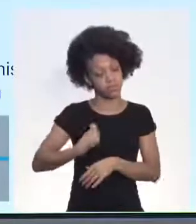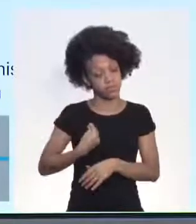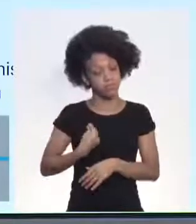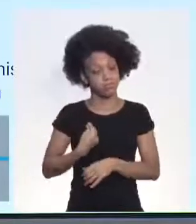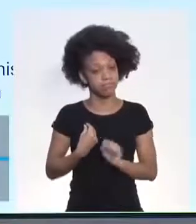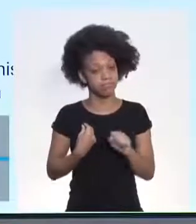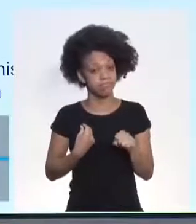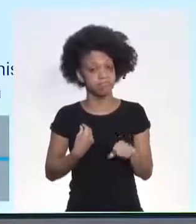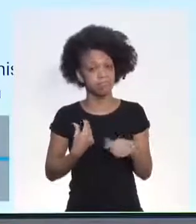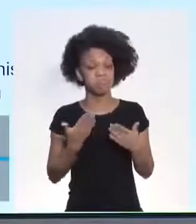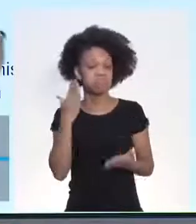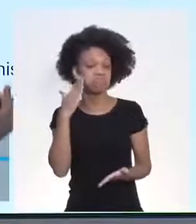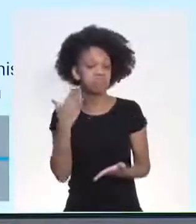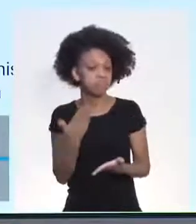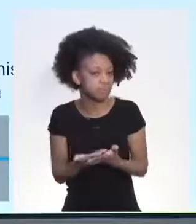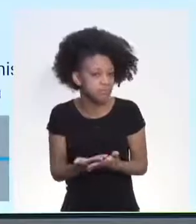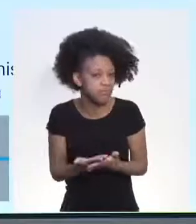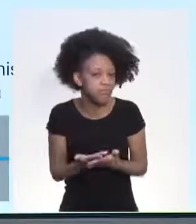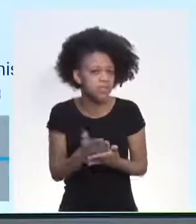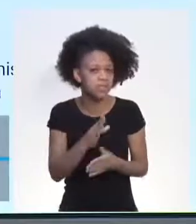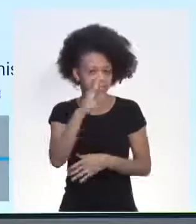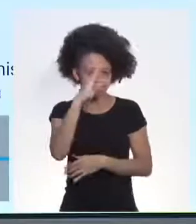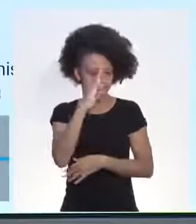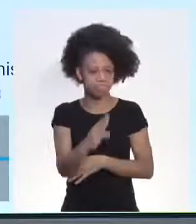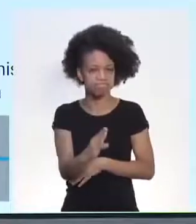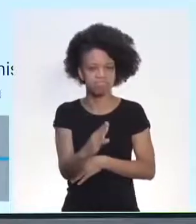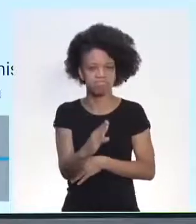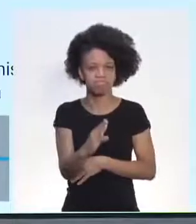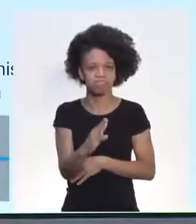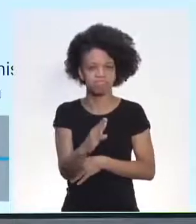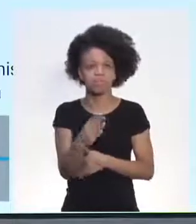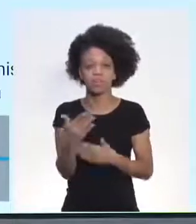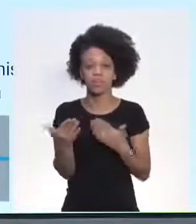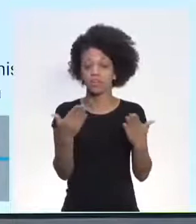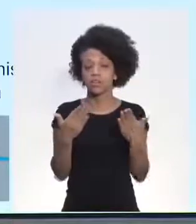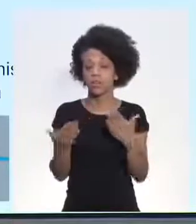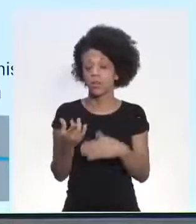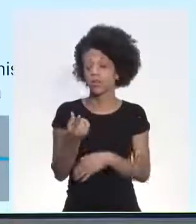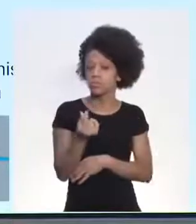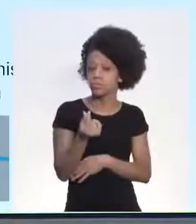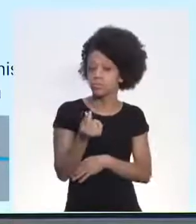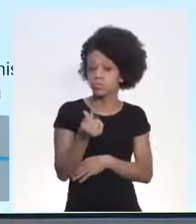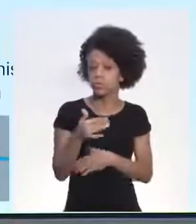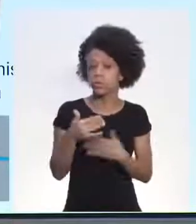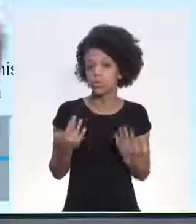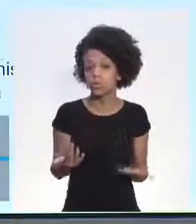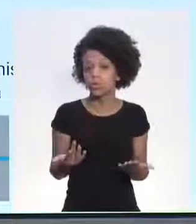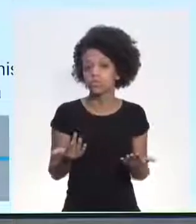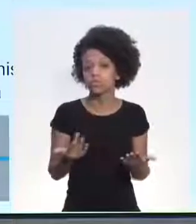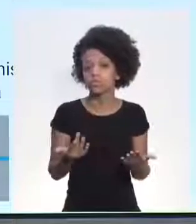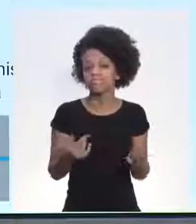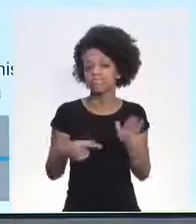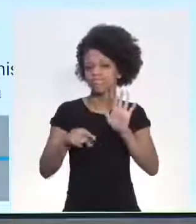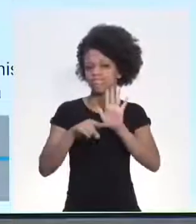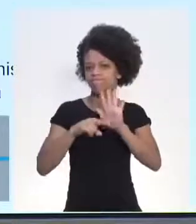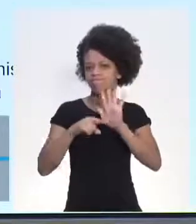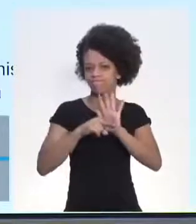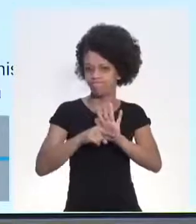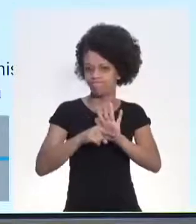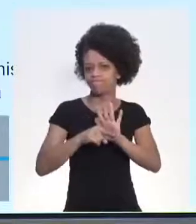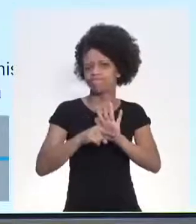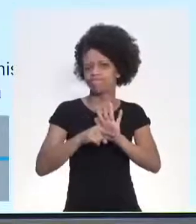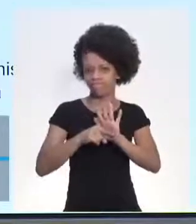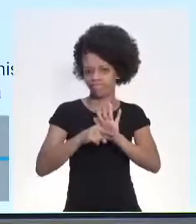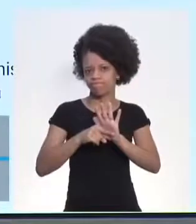Osmar? Sim. Acredito que a principal aí é relacionada ao dinheiro, que é quando você está no negativo, no né? Negativo,